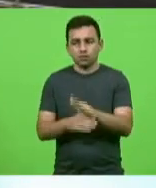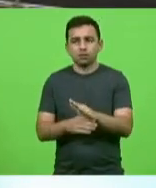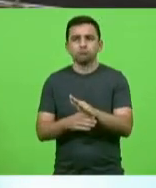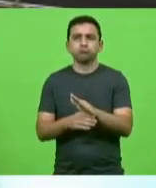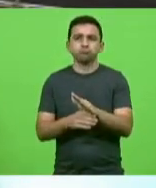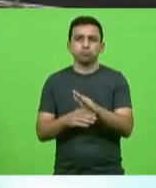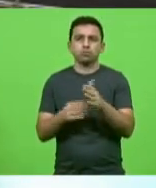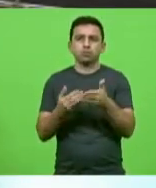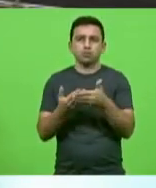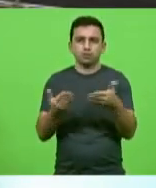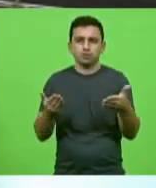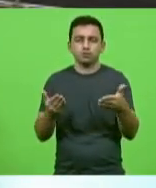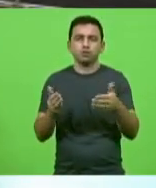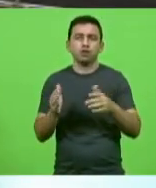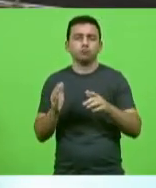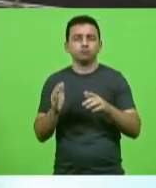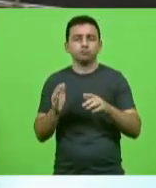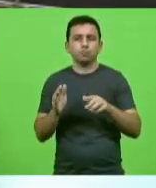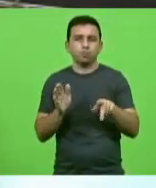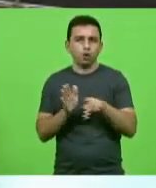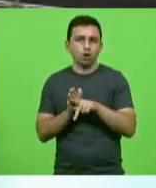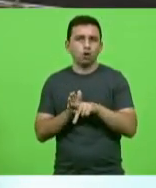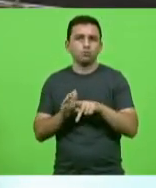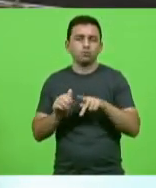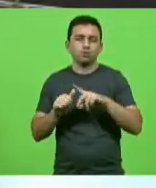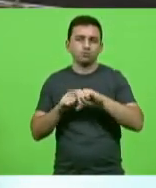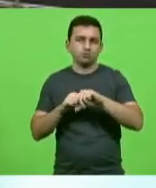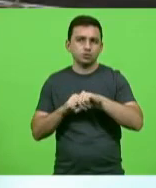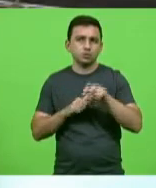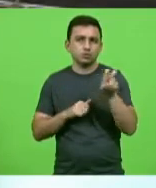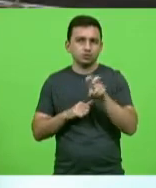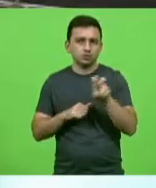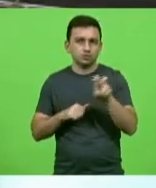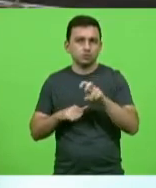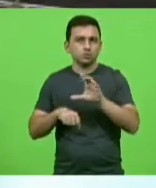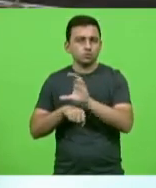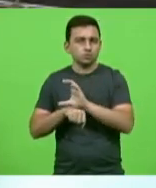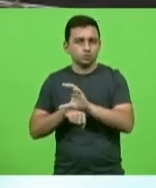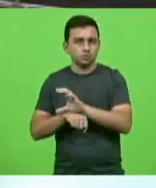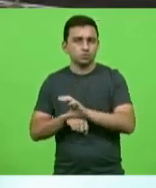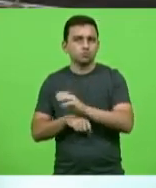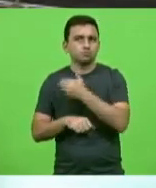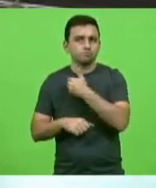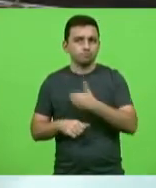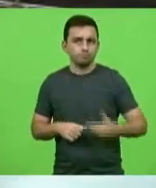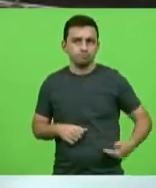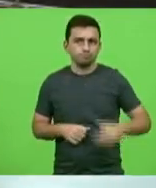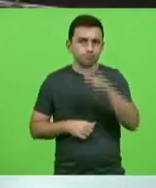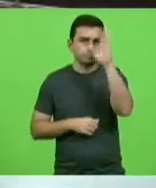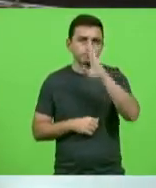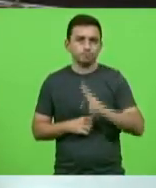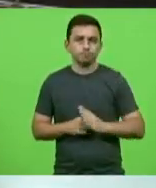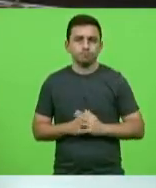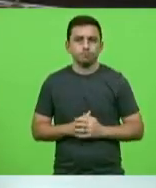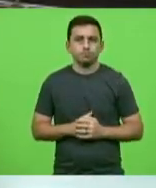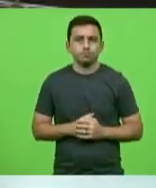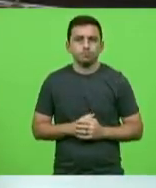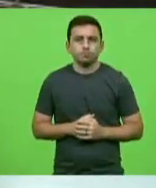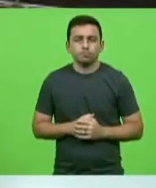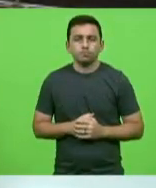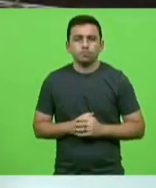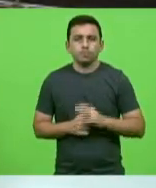princípios expor pedidos no artigo 5º da Constituição da República do Brasil